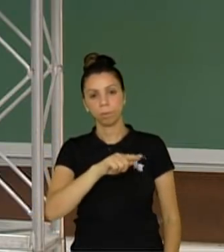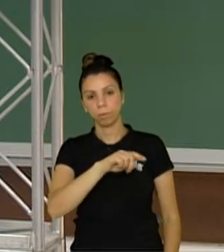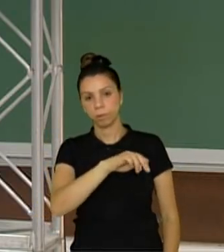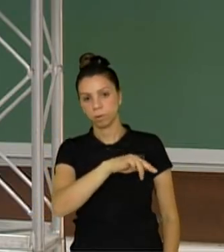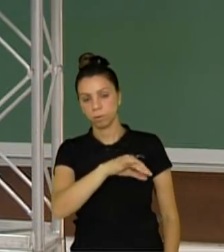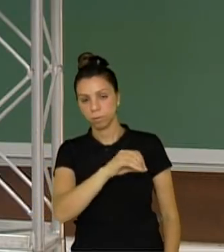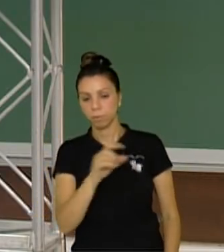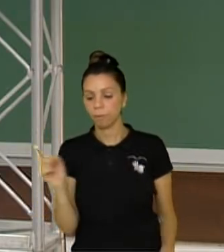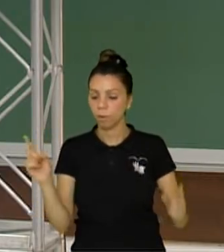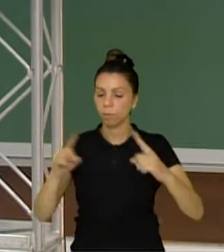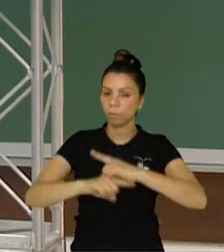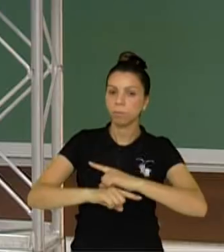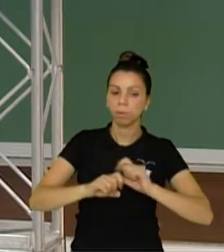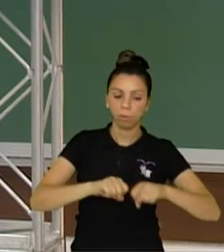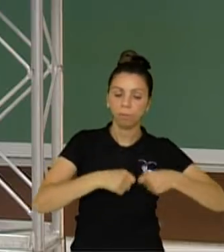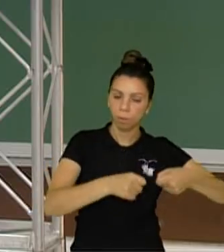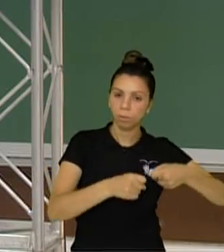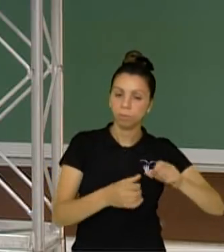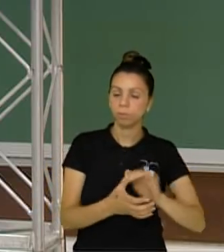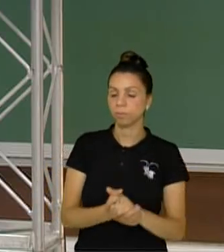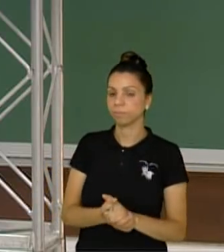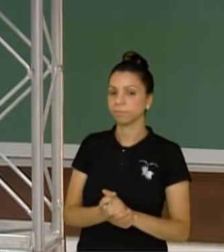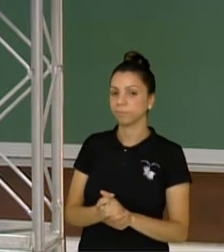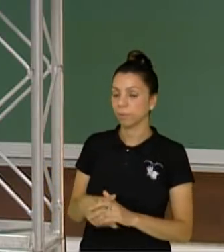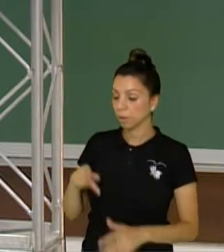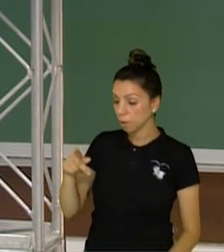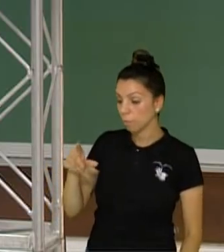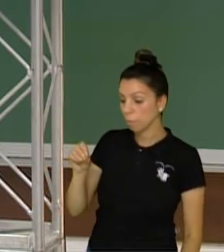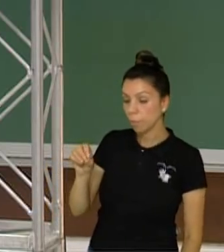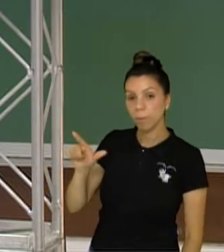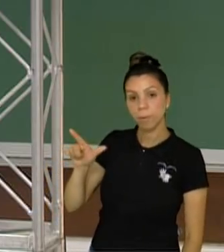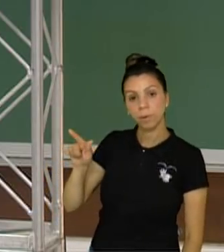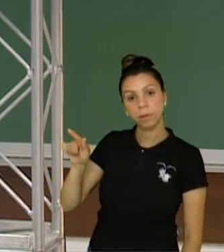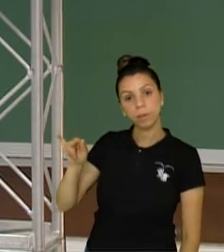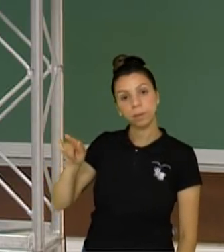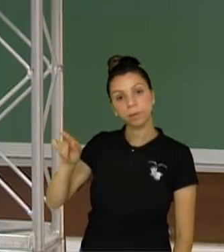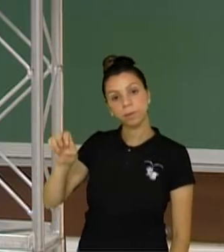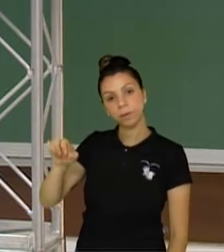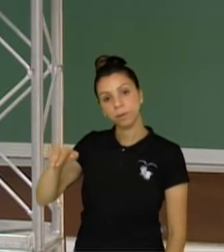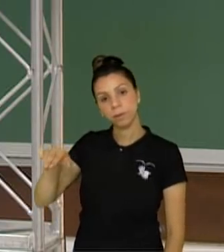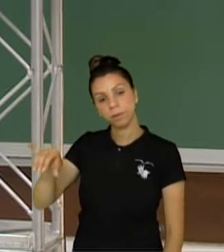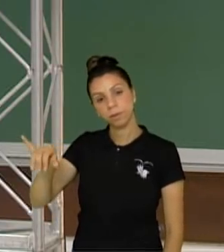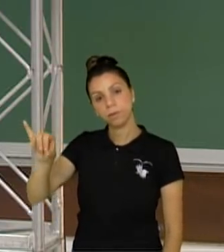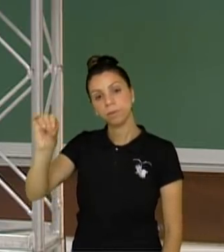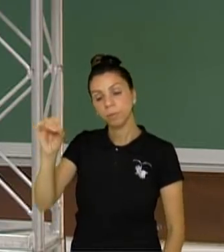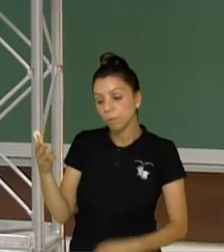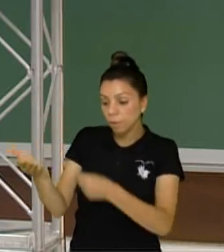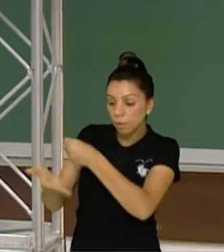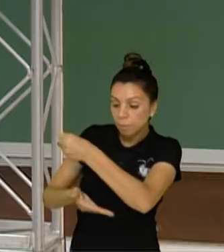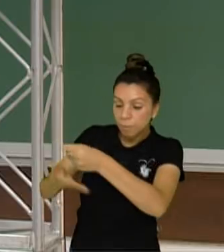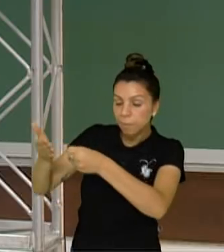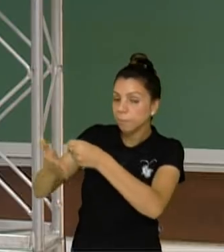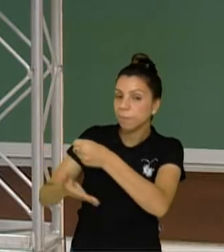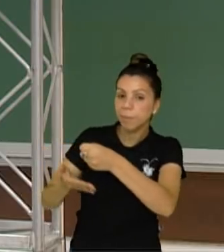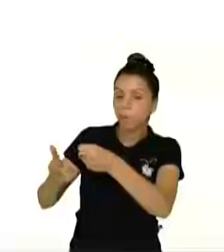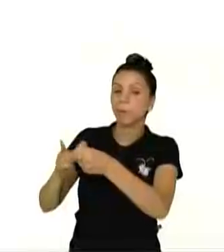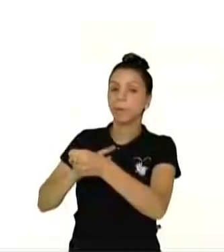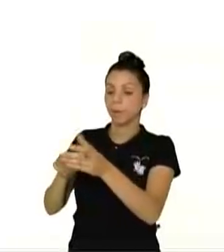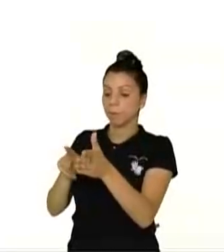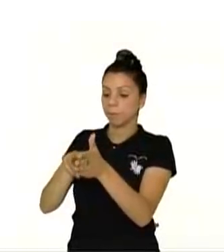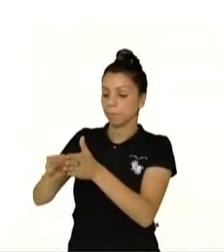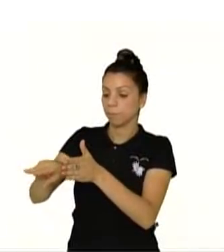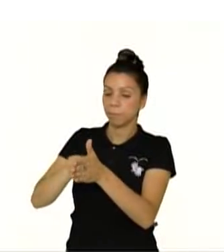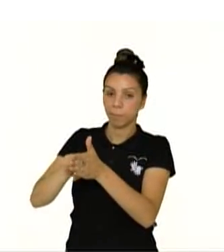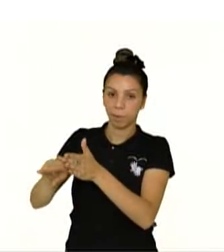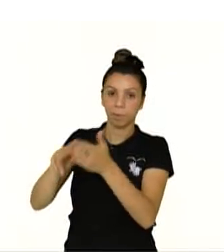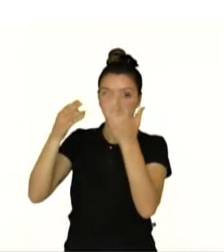o monogenismo defende. Ou seja, o poligenismo, ele vai se fundamentar em princípios biológicos